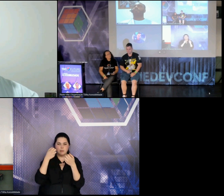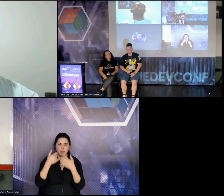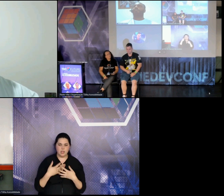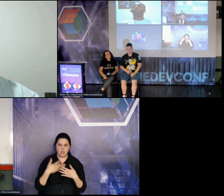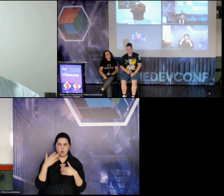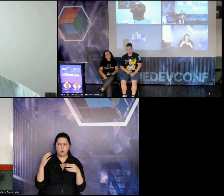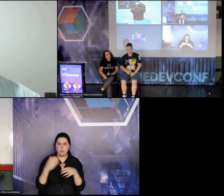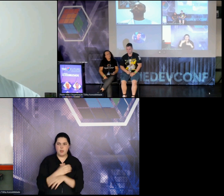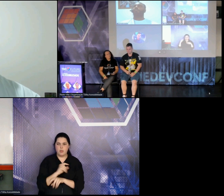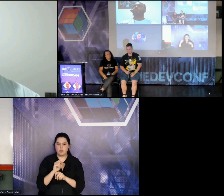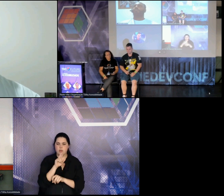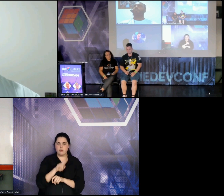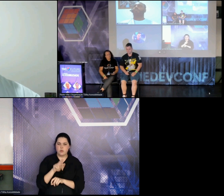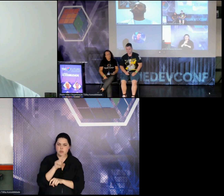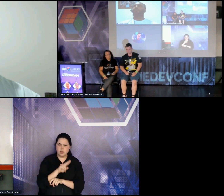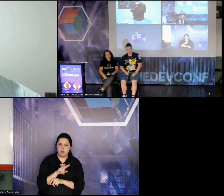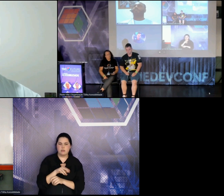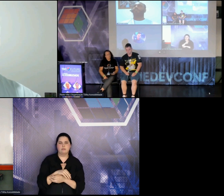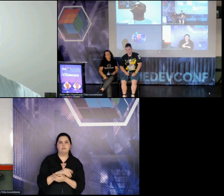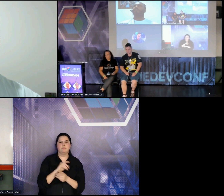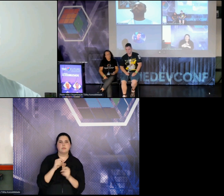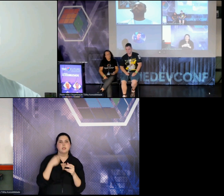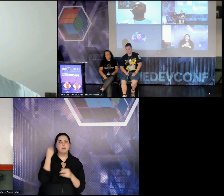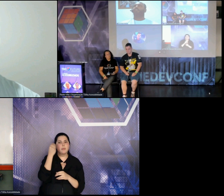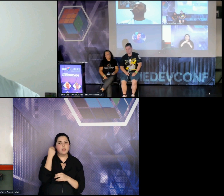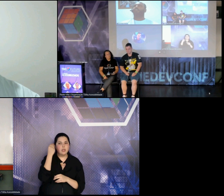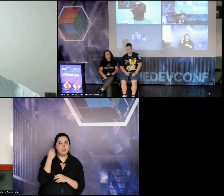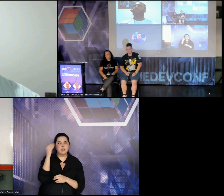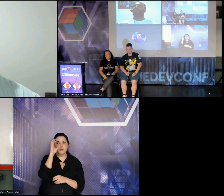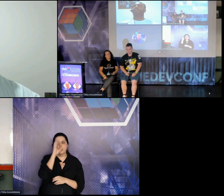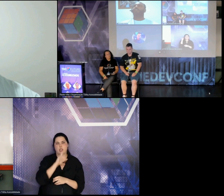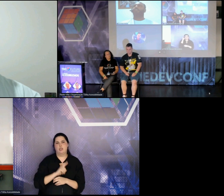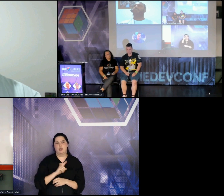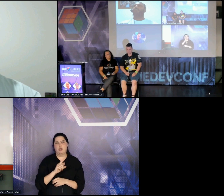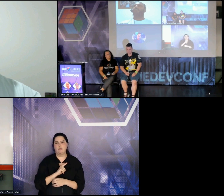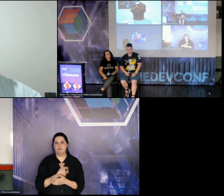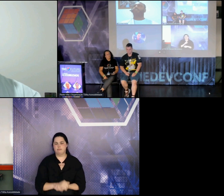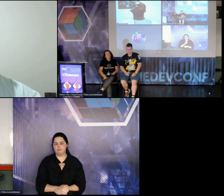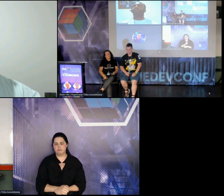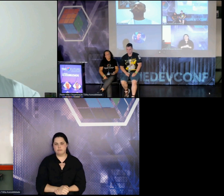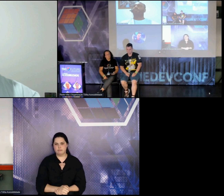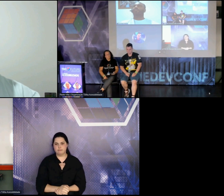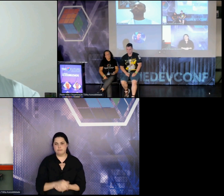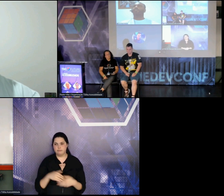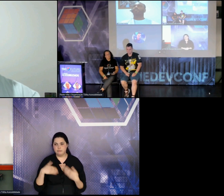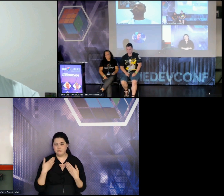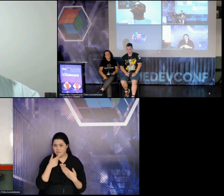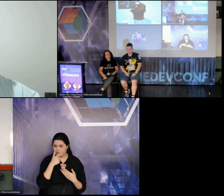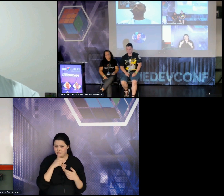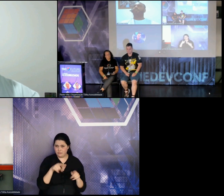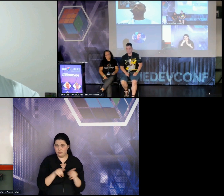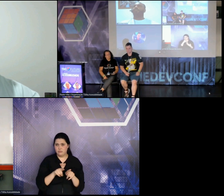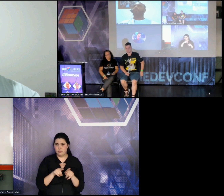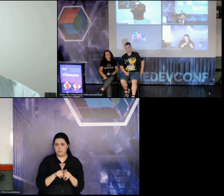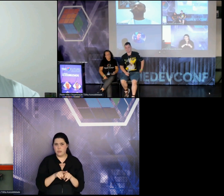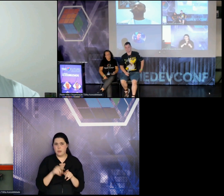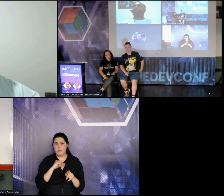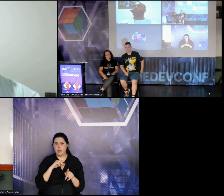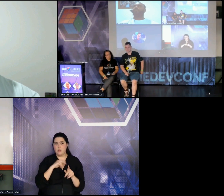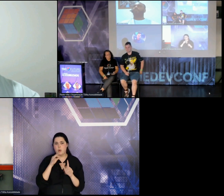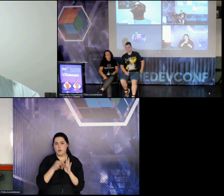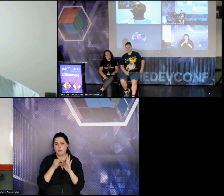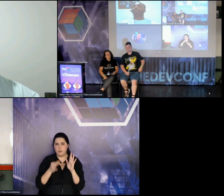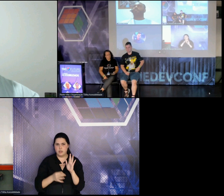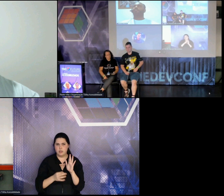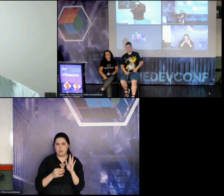que vai usar, qual que é a experiência que aquele cliente ele vai ter ali. Então, acho que na minha visão aqui, a